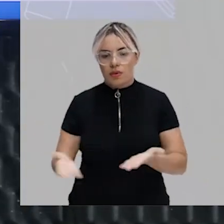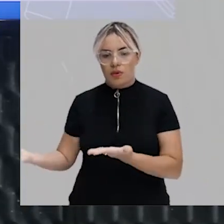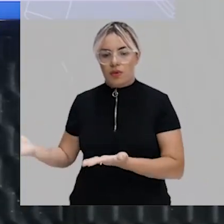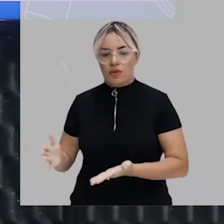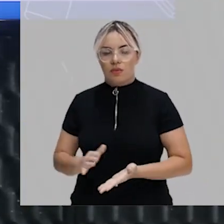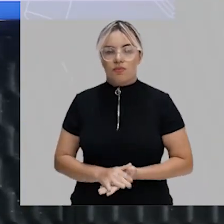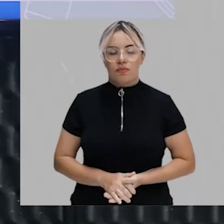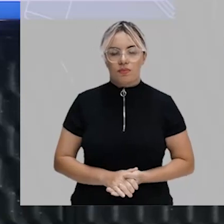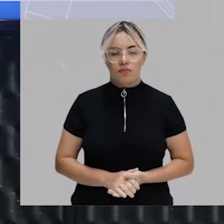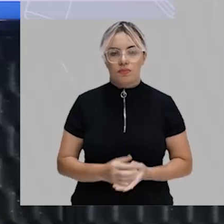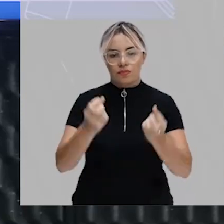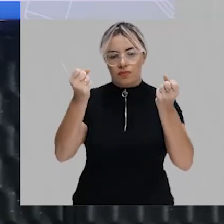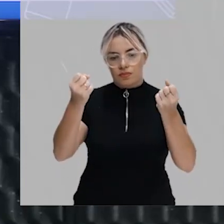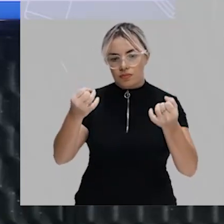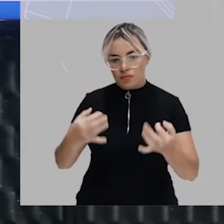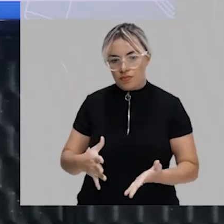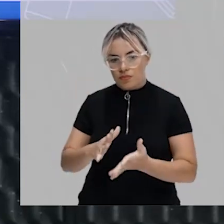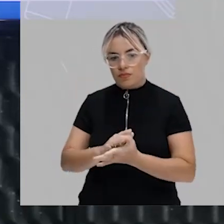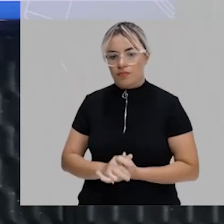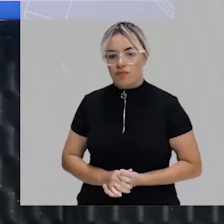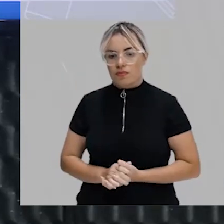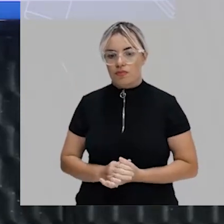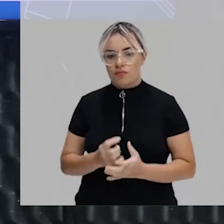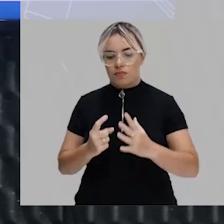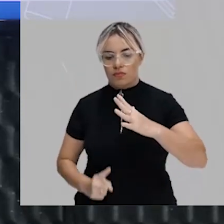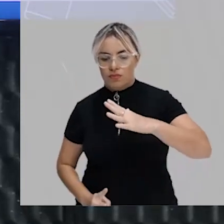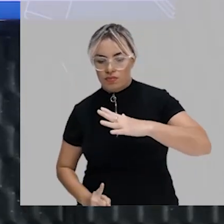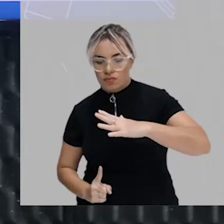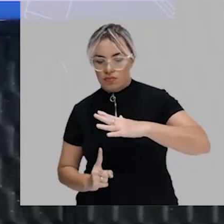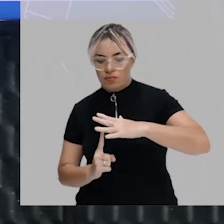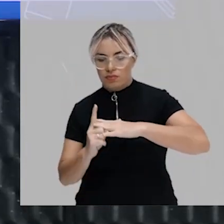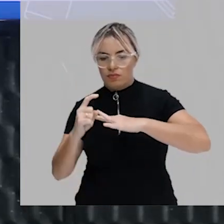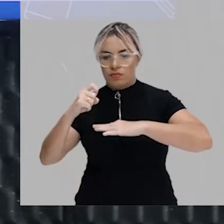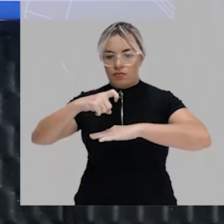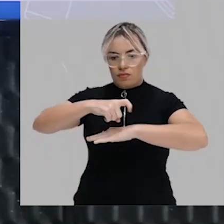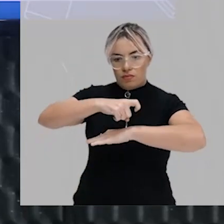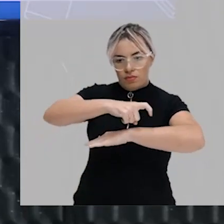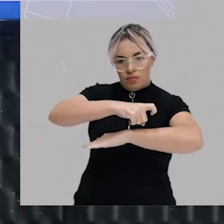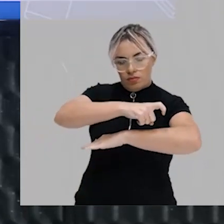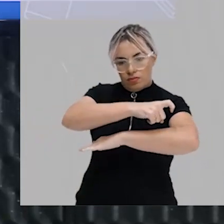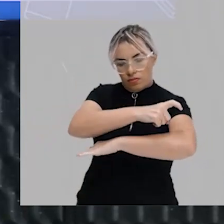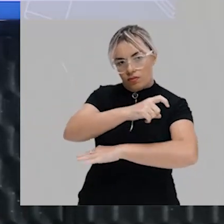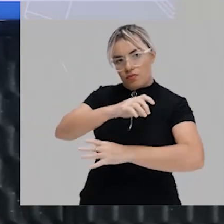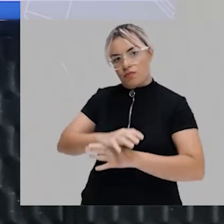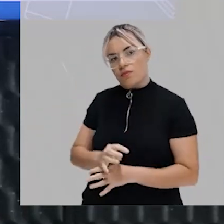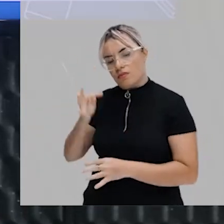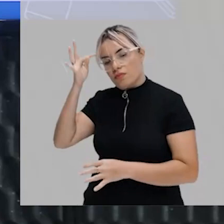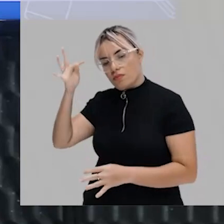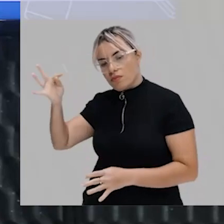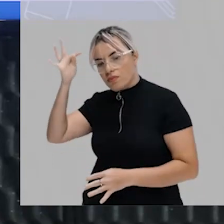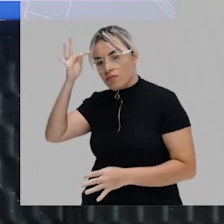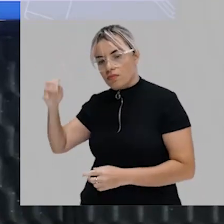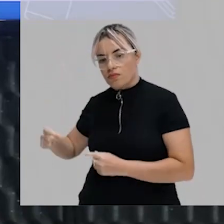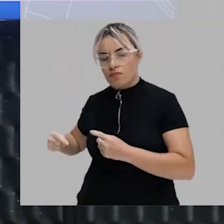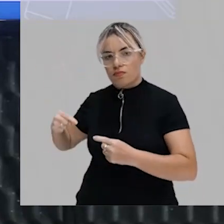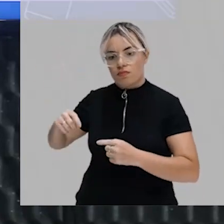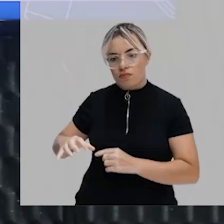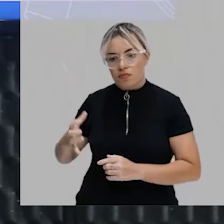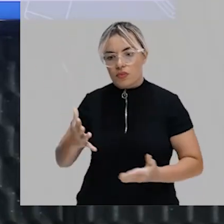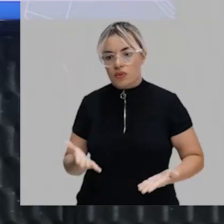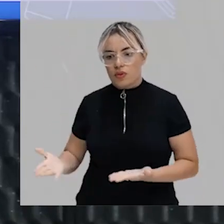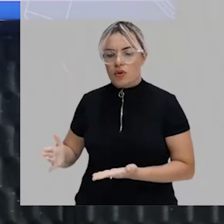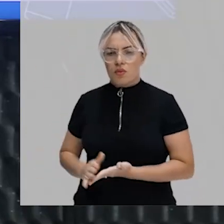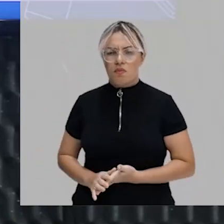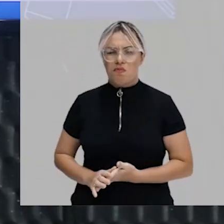lá. A primeira questão diz o seguinte: a abiogênese, ou teoria da geração espontânea, por muito tempo